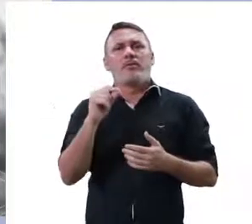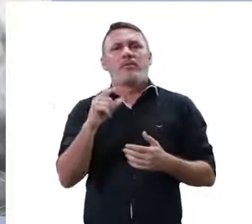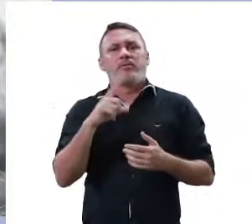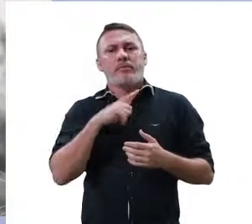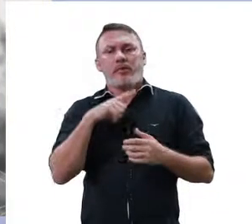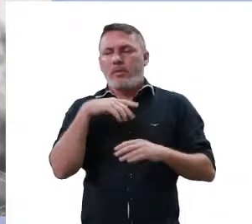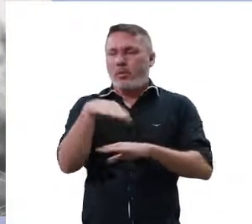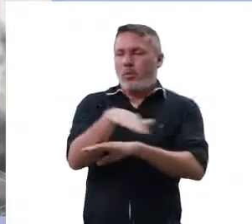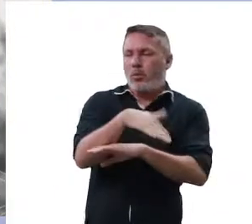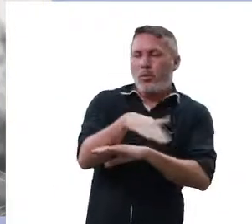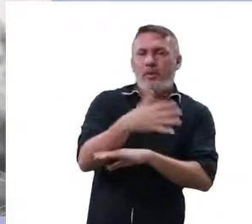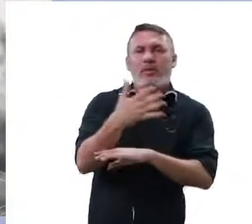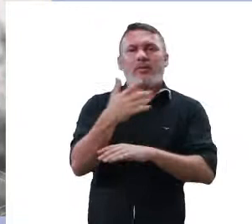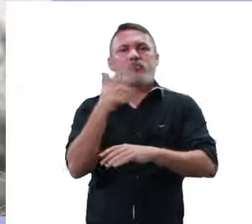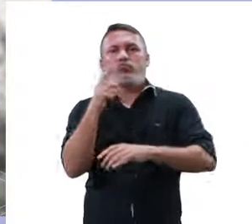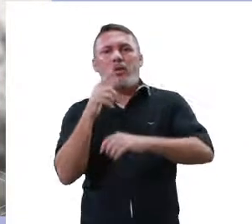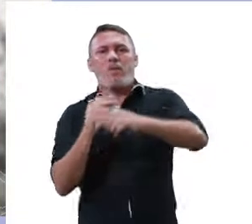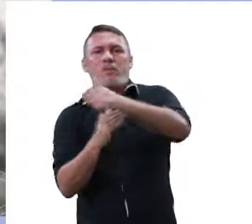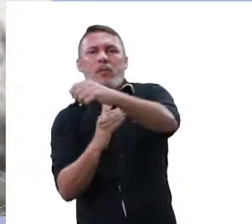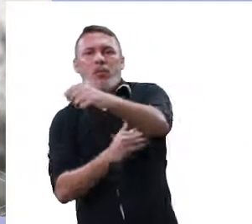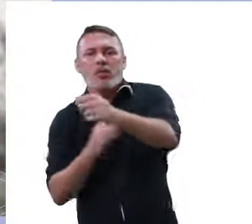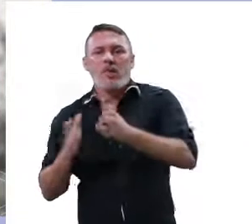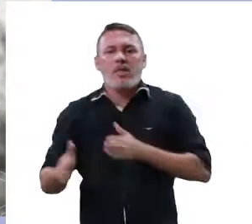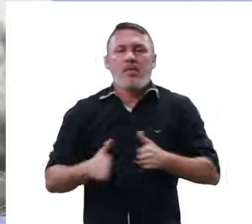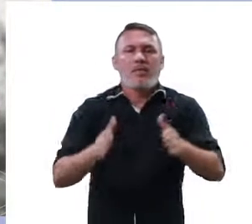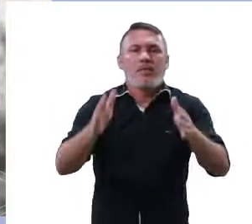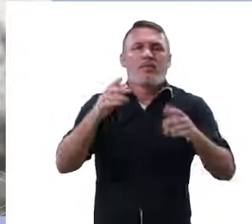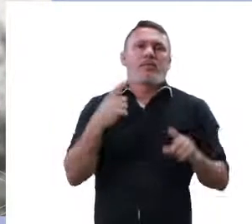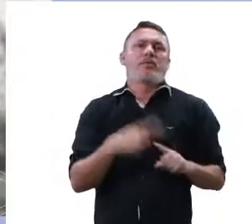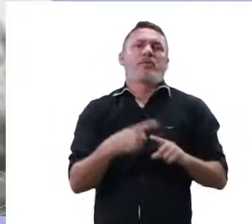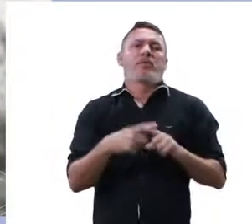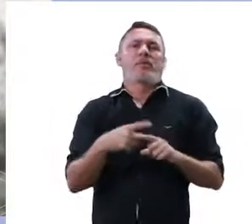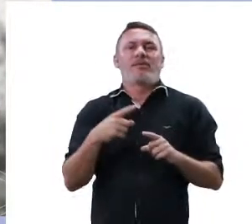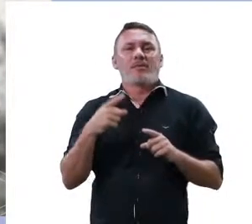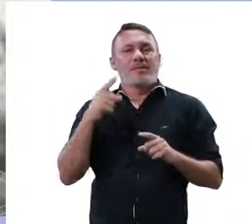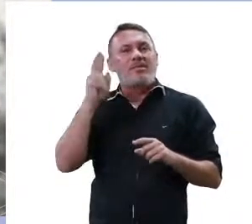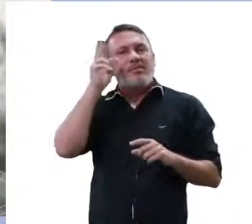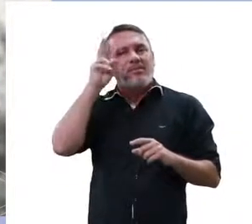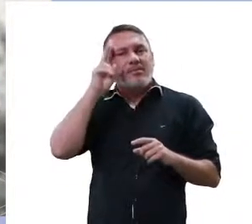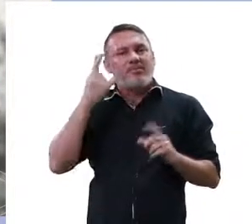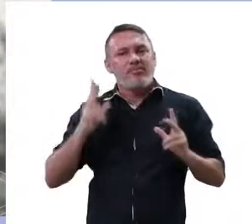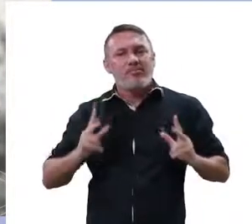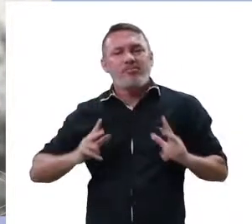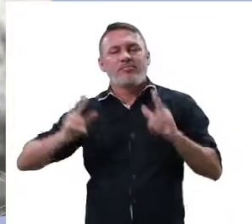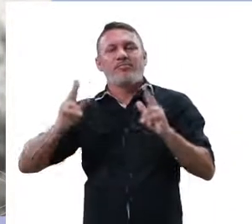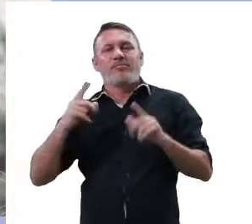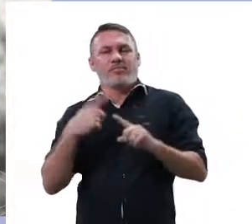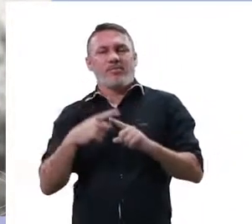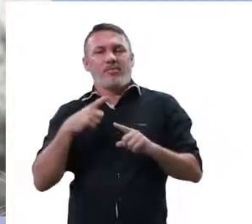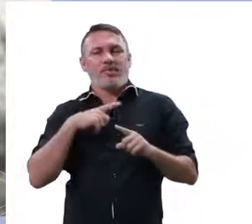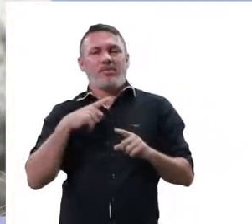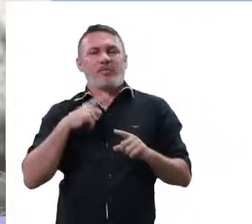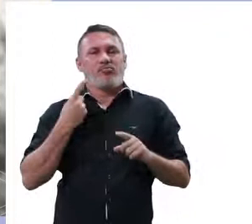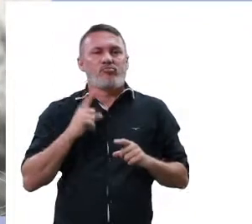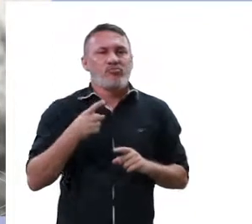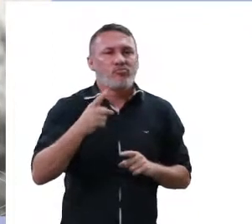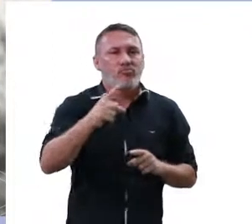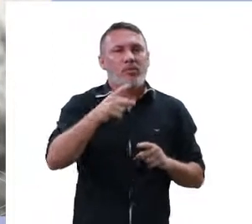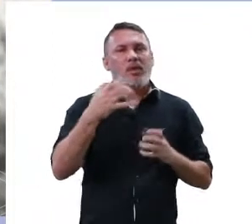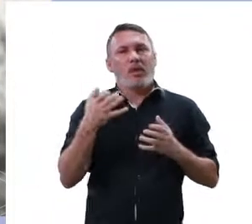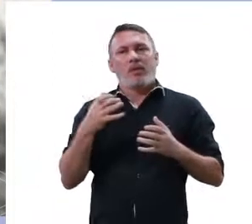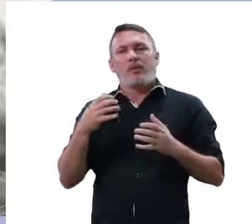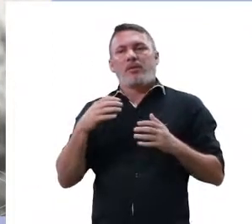nem asfalto nas estradas. Olha só que interessante isso, né? Porque o cara tá voltando, né, a um